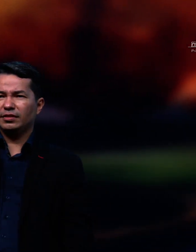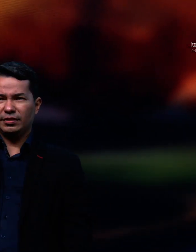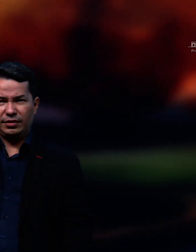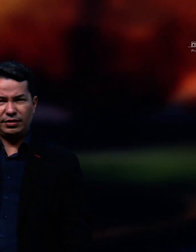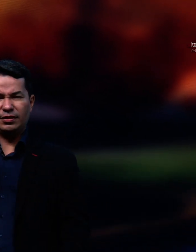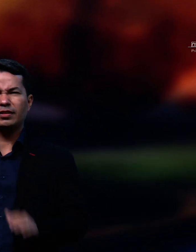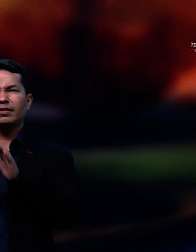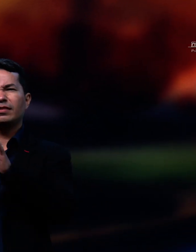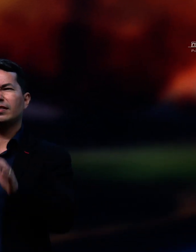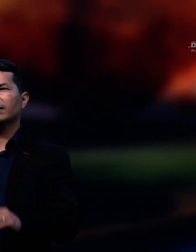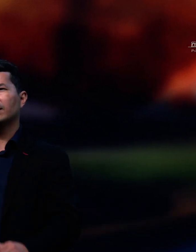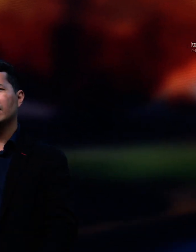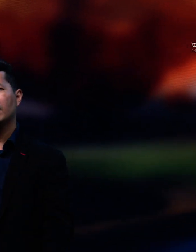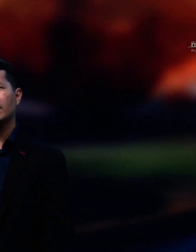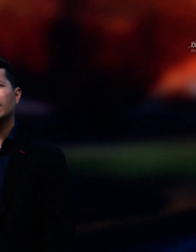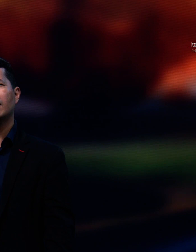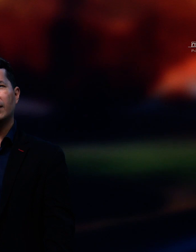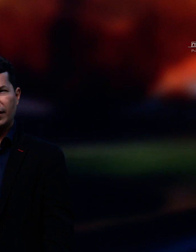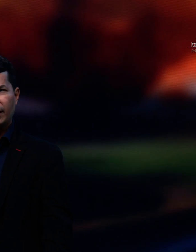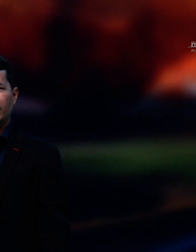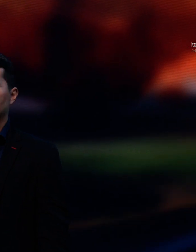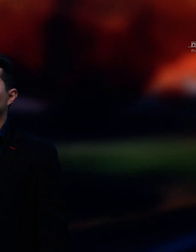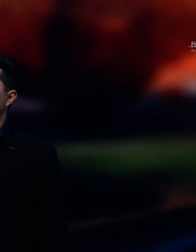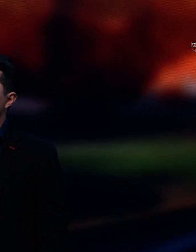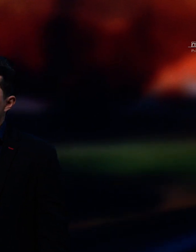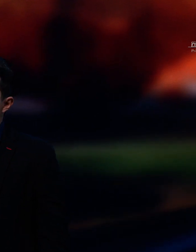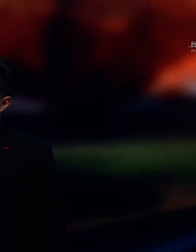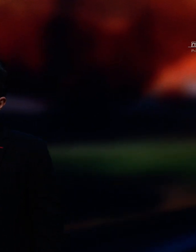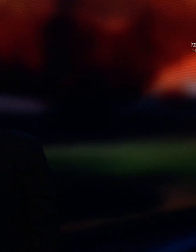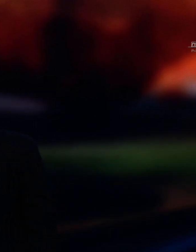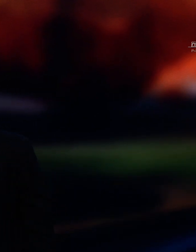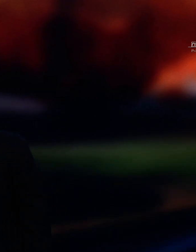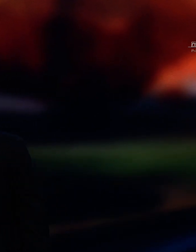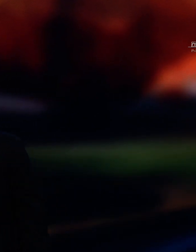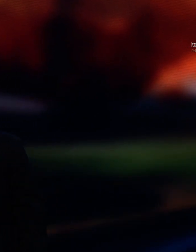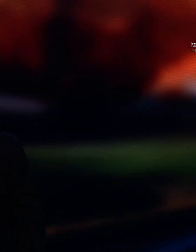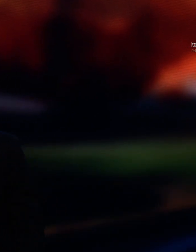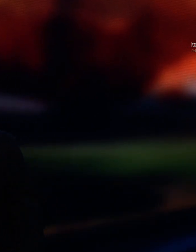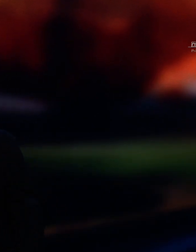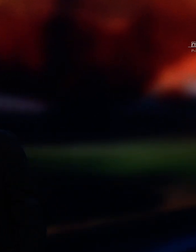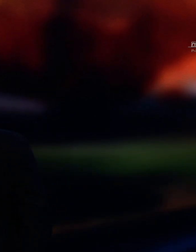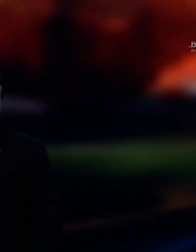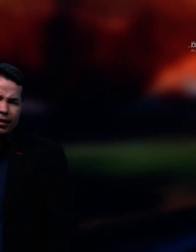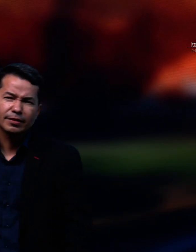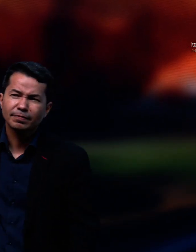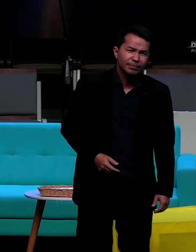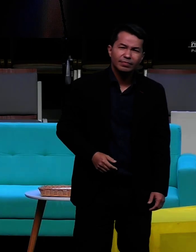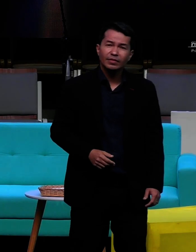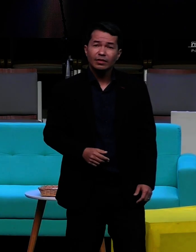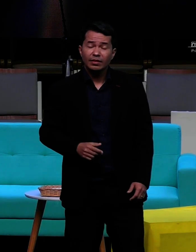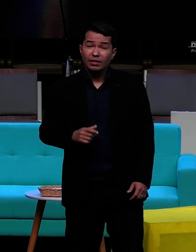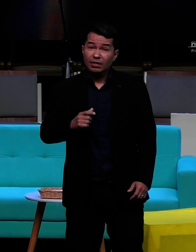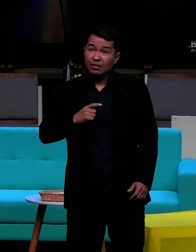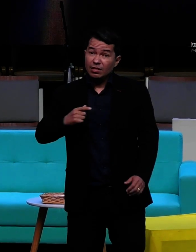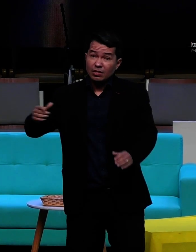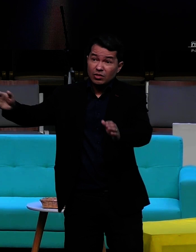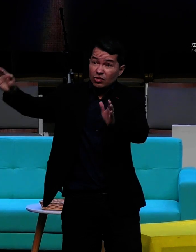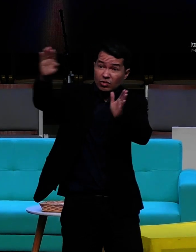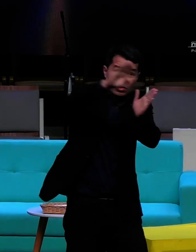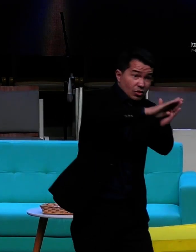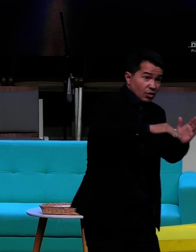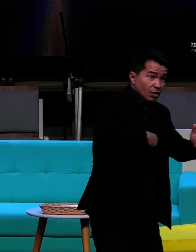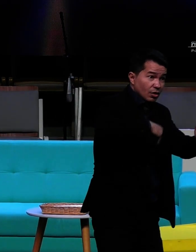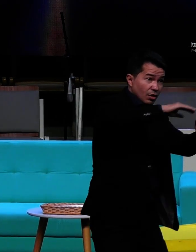capítulo 23, versículos 33 e 34, vai nos dizer o seguinte: quando